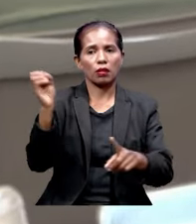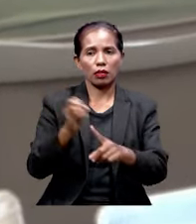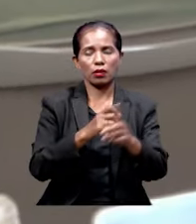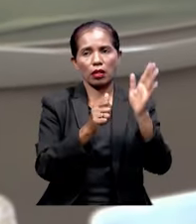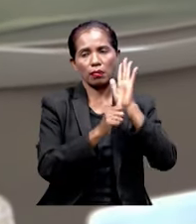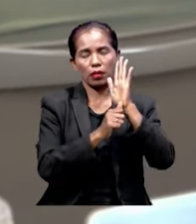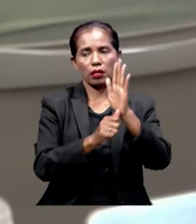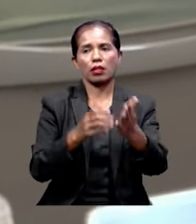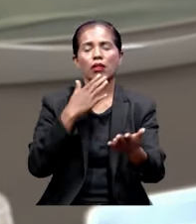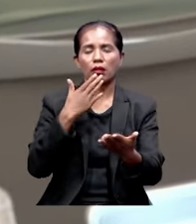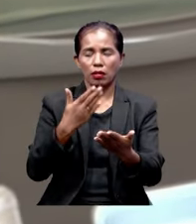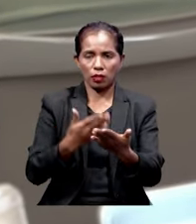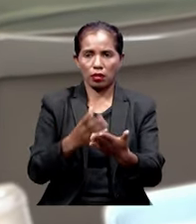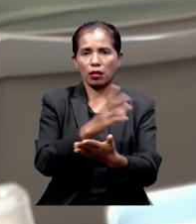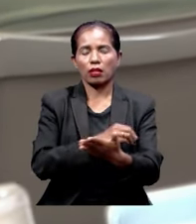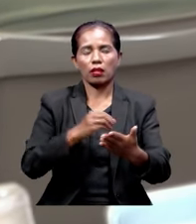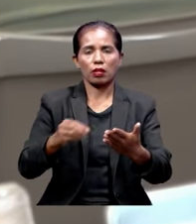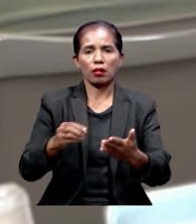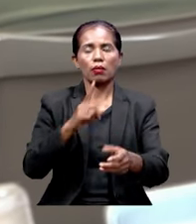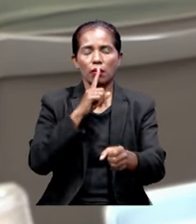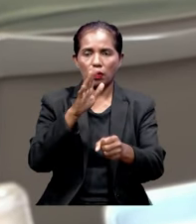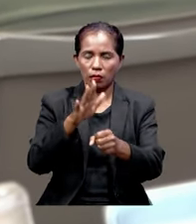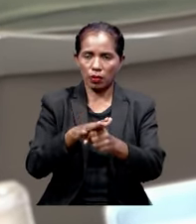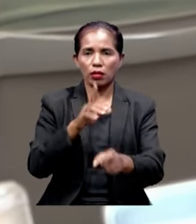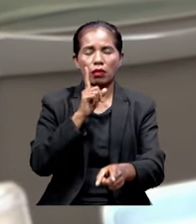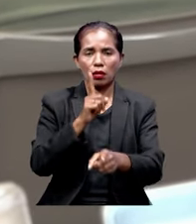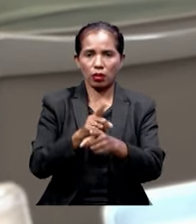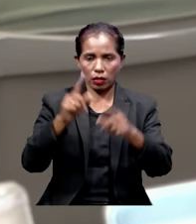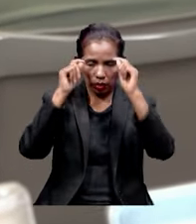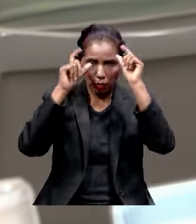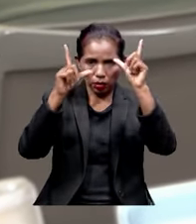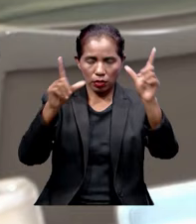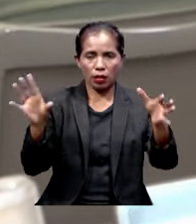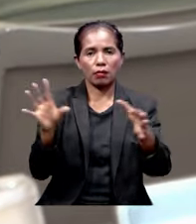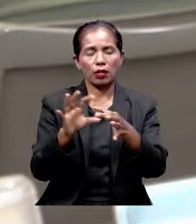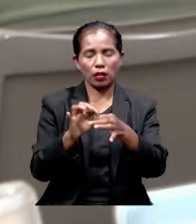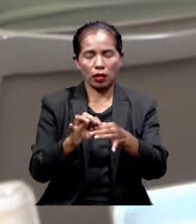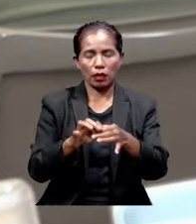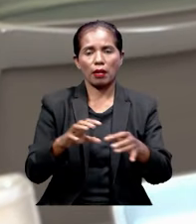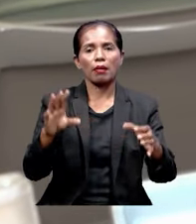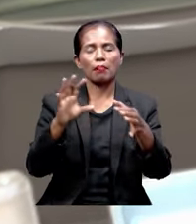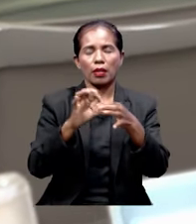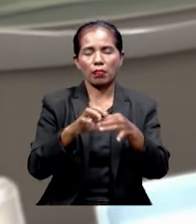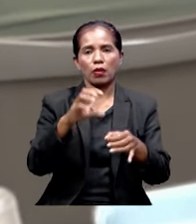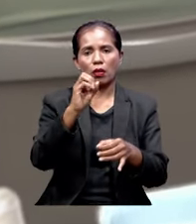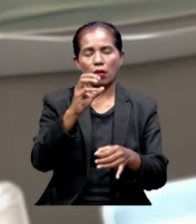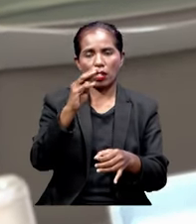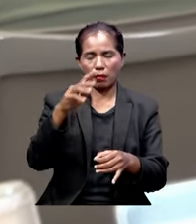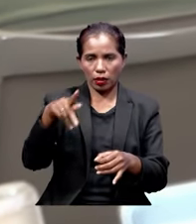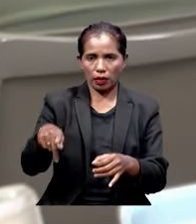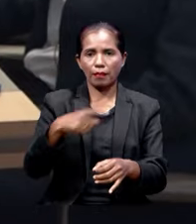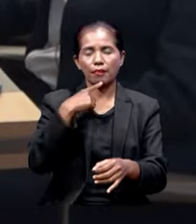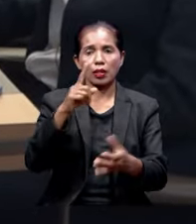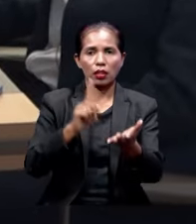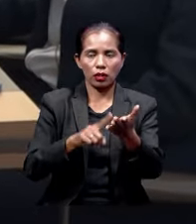apresenta progresso para a reforma no compromisso necessário antes Timor-Leste sai membro OMK. Permitimos discussão com o